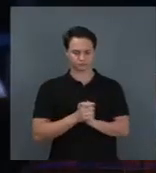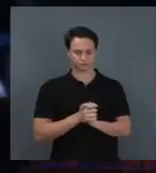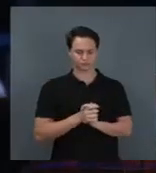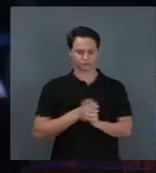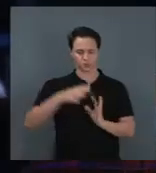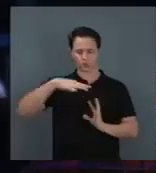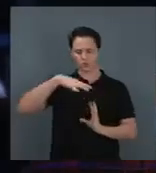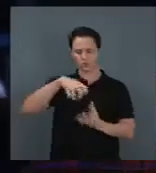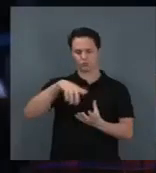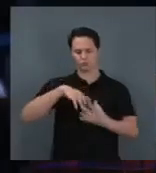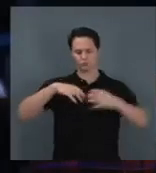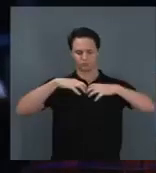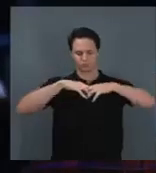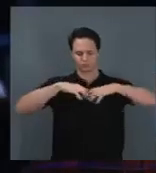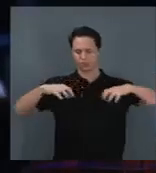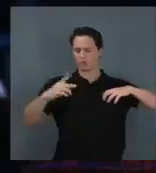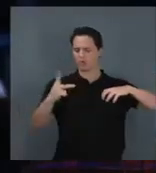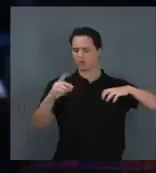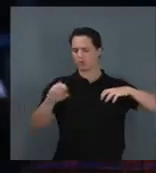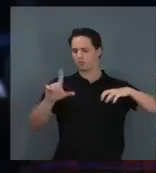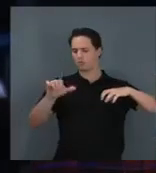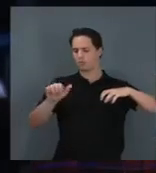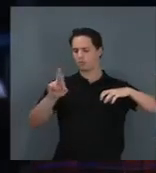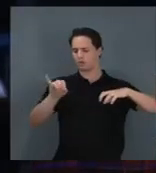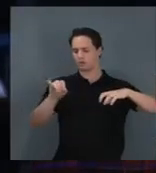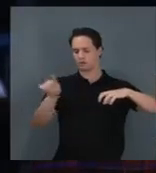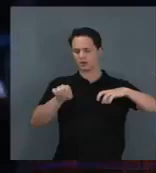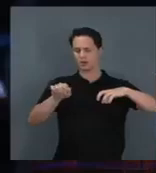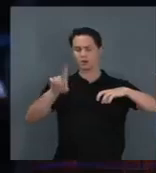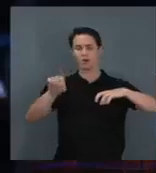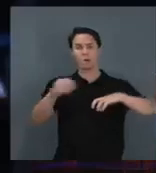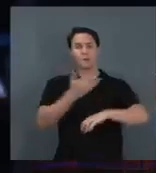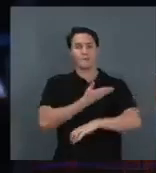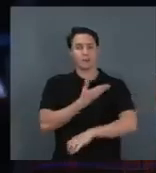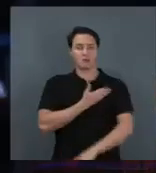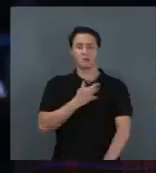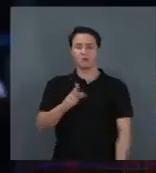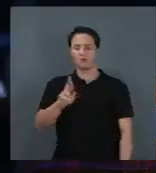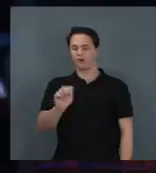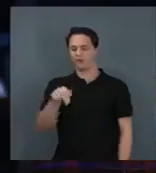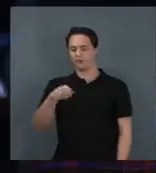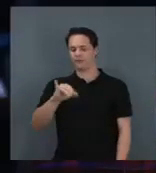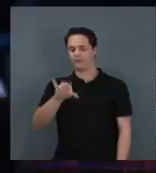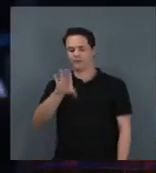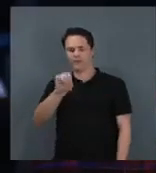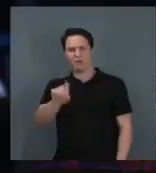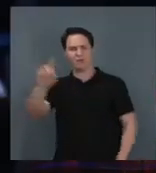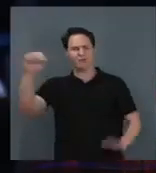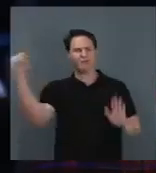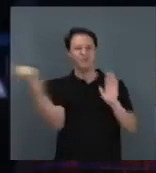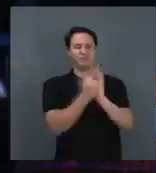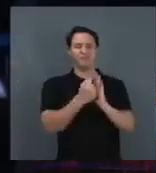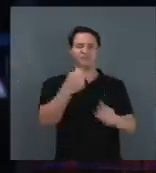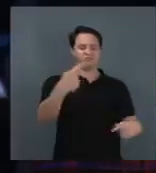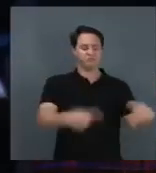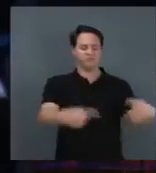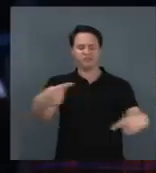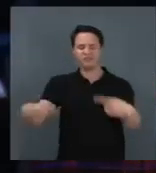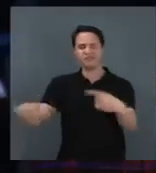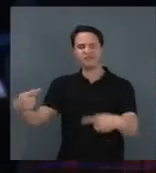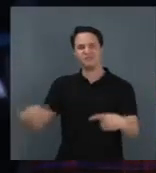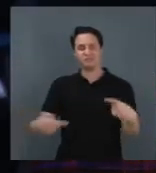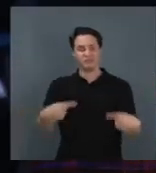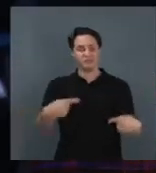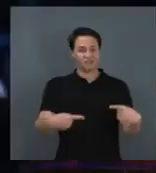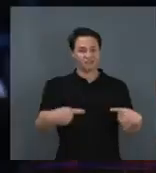mais polarizado, Francisco foi um arauto do diálogo.